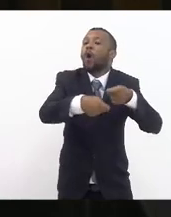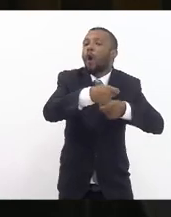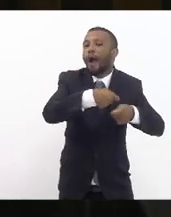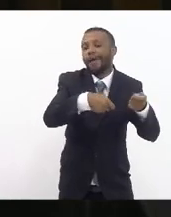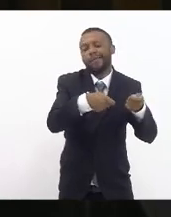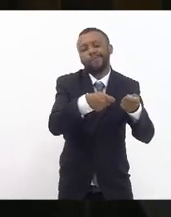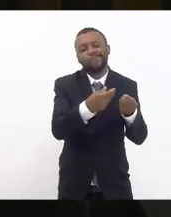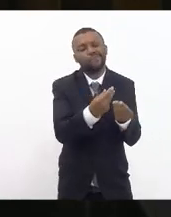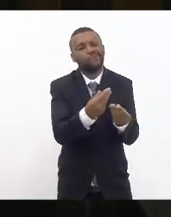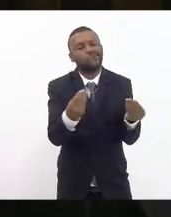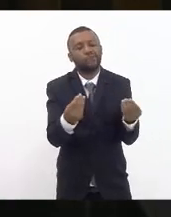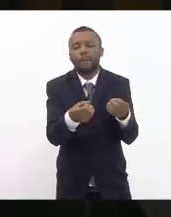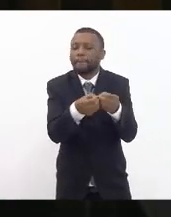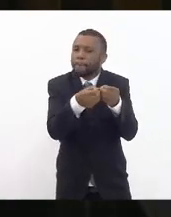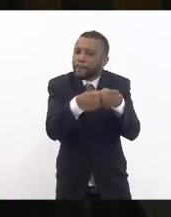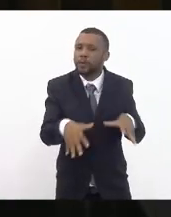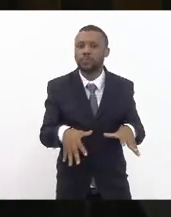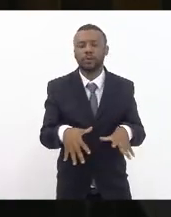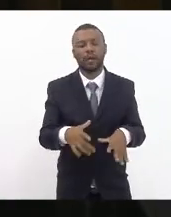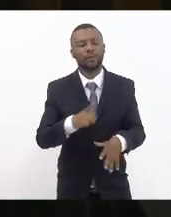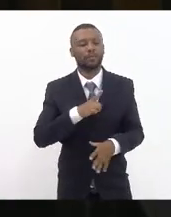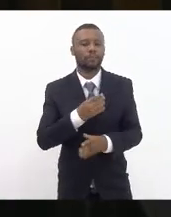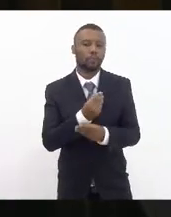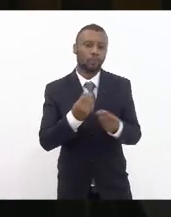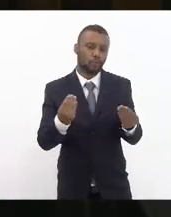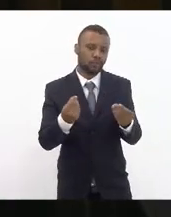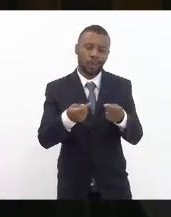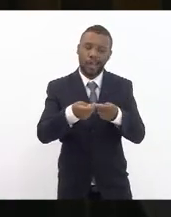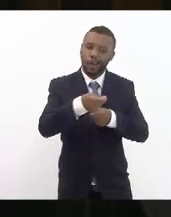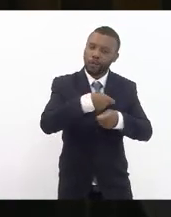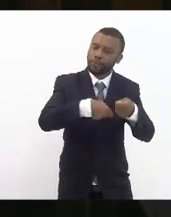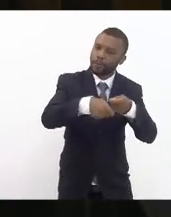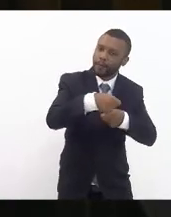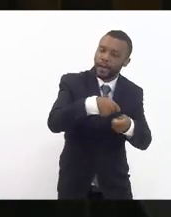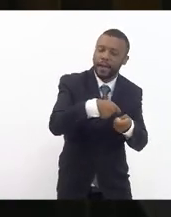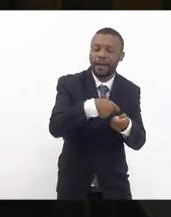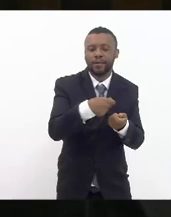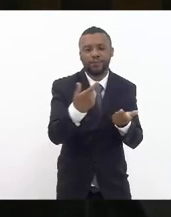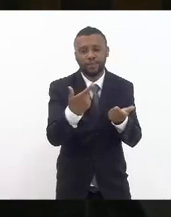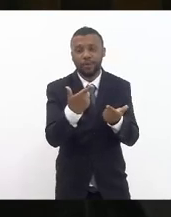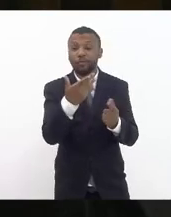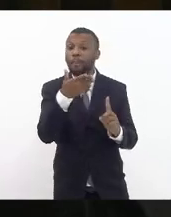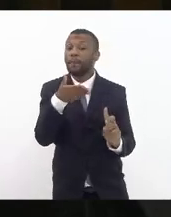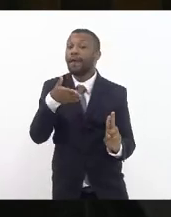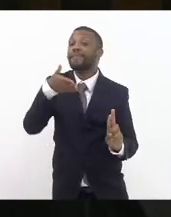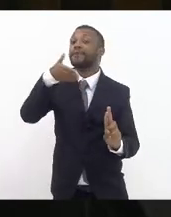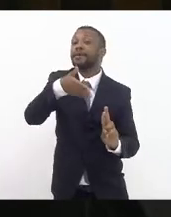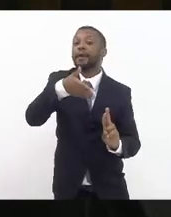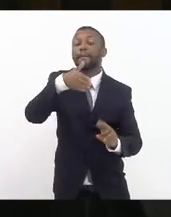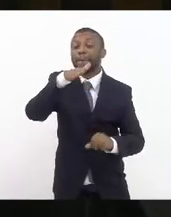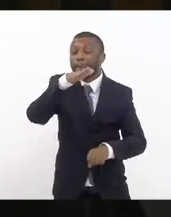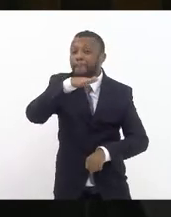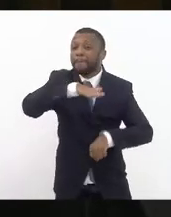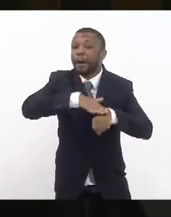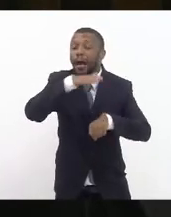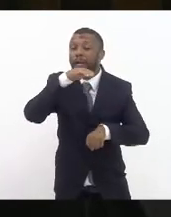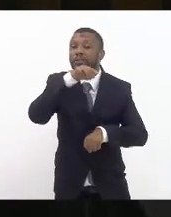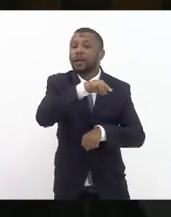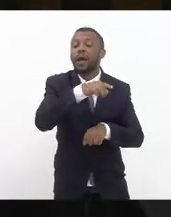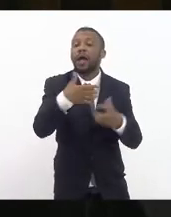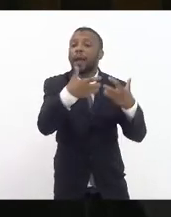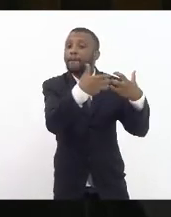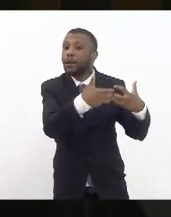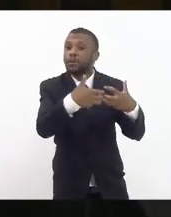muito, muito prejudicados. Vou me remeter mais a Petrópolis, porque a tragédia da